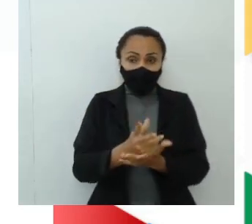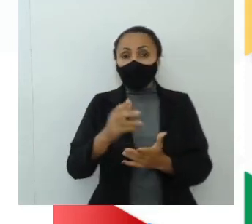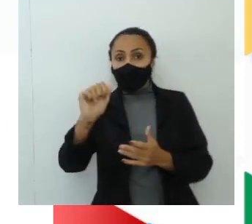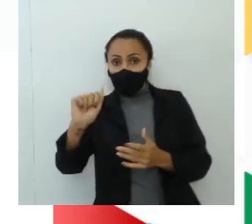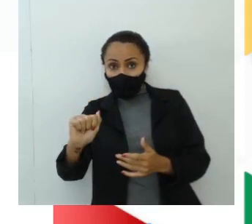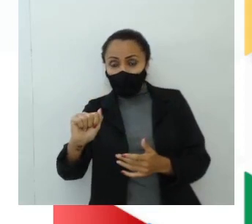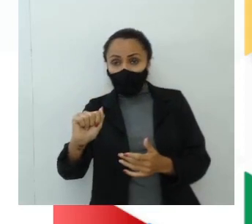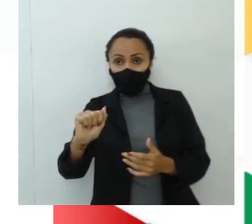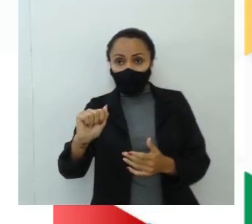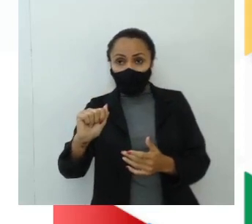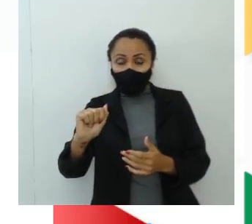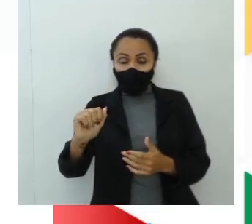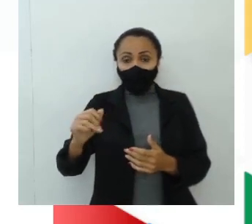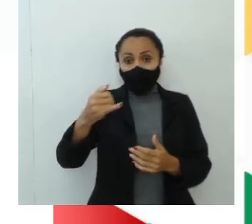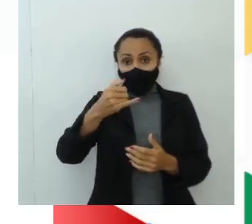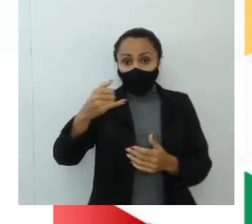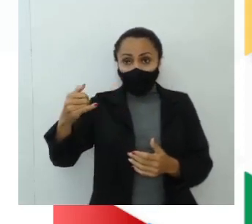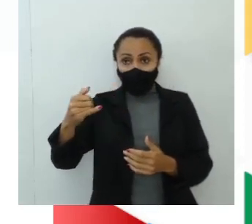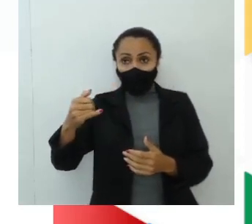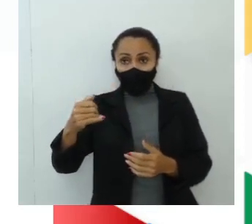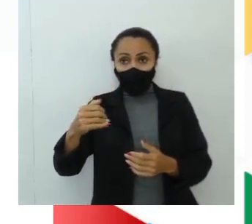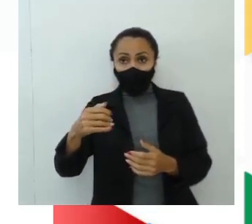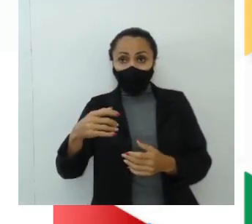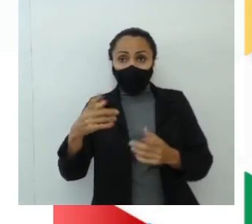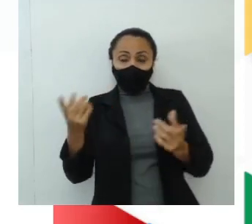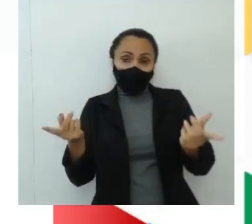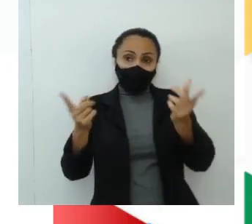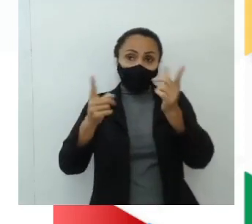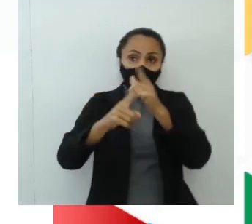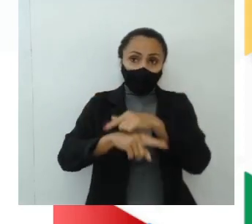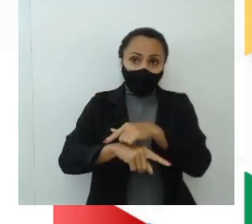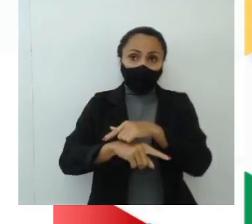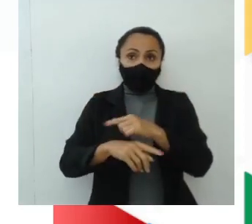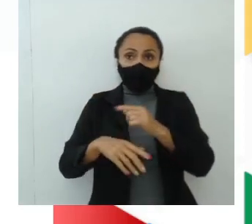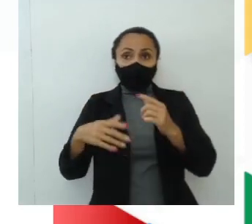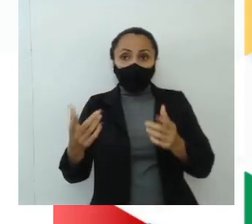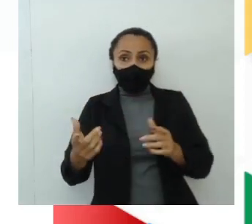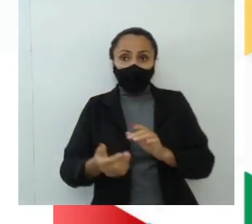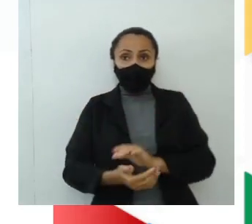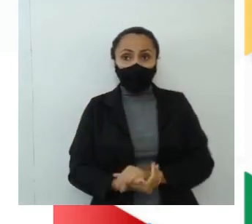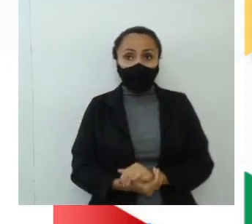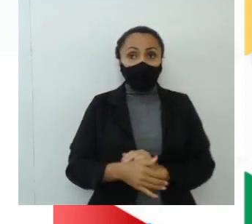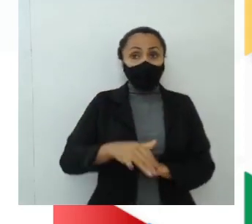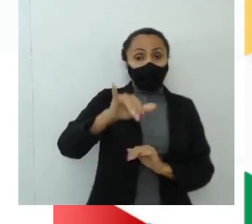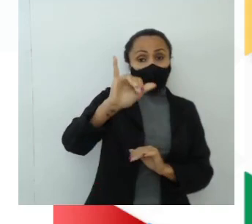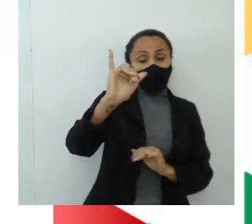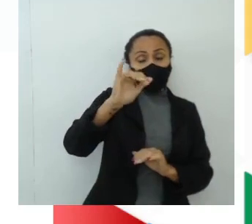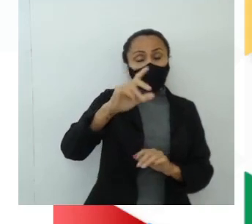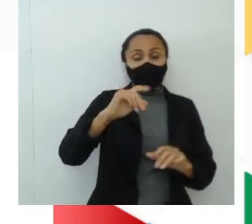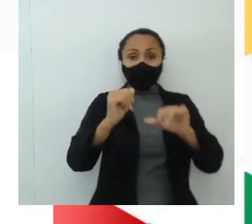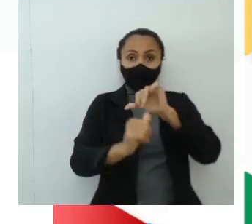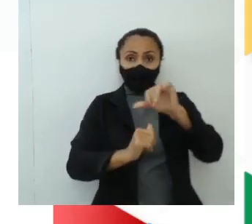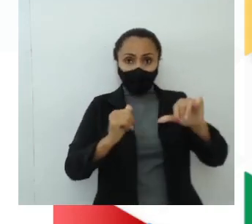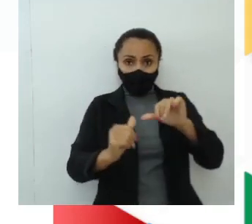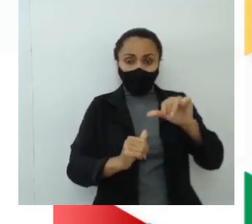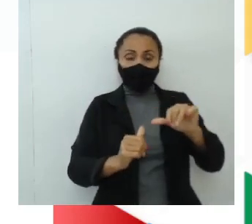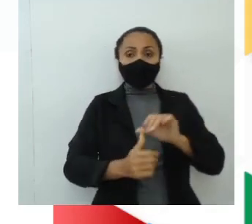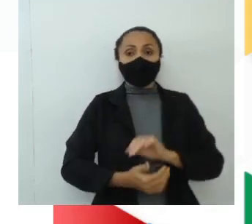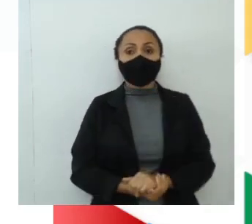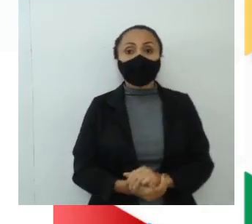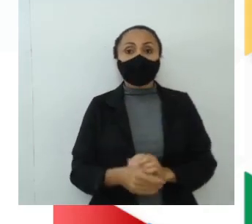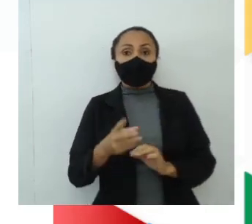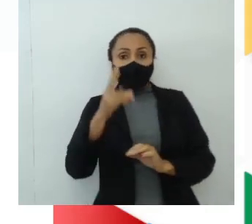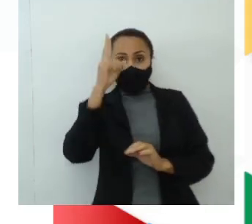A linha, só que o Y muda de sinal. Tá tranquilo até aí? Então vamos lá para a nossa resposta. Lembrar